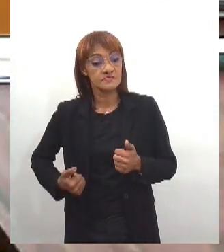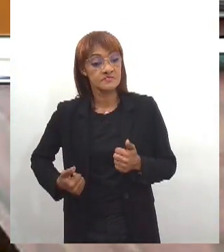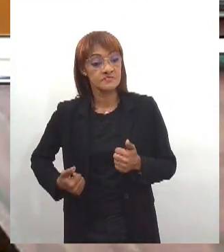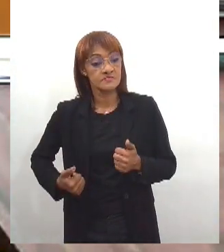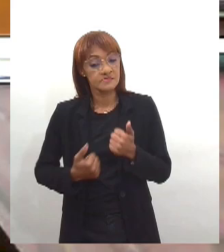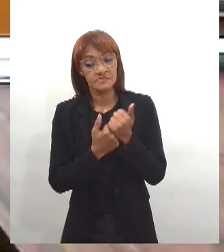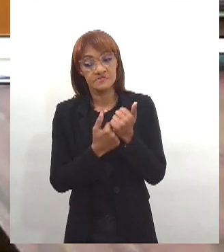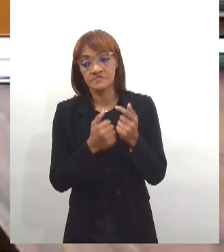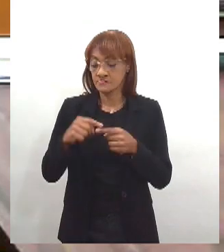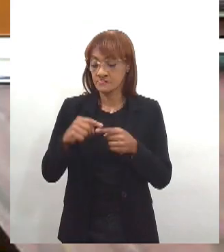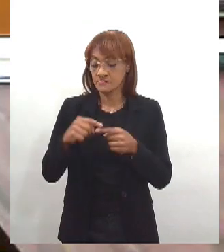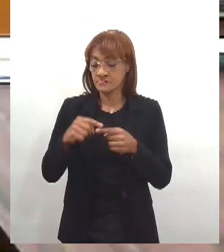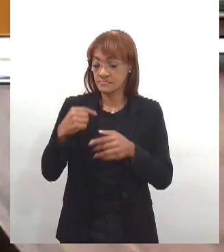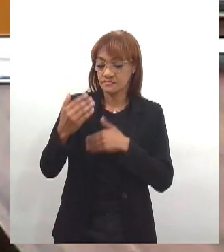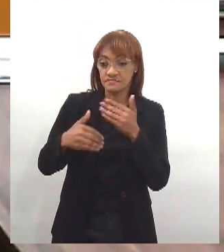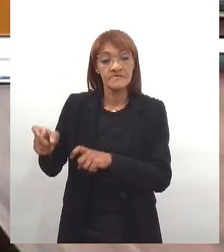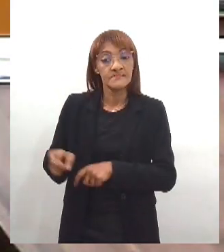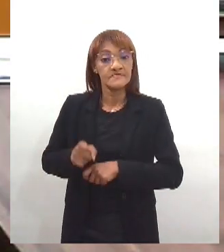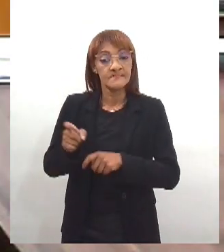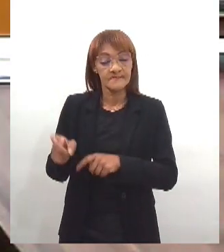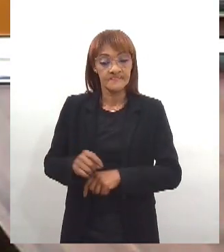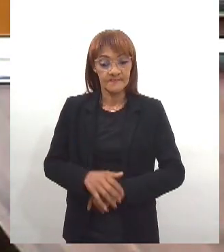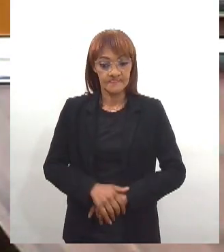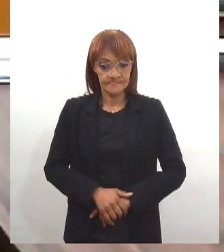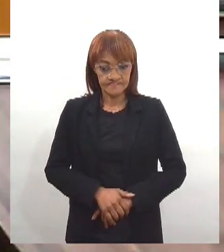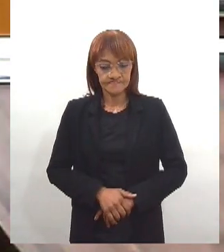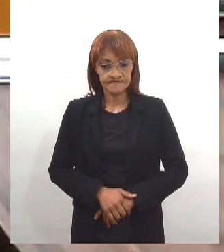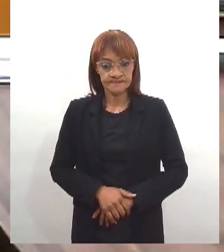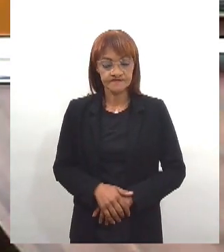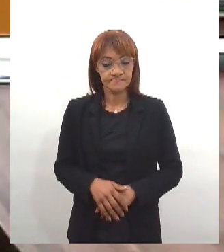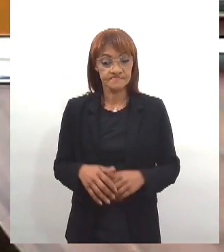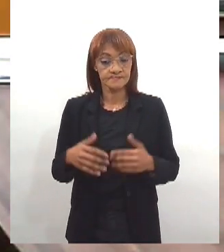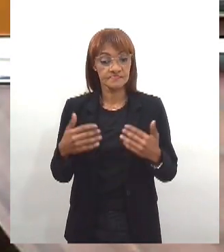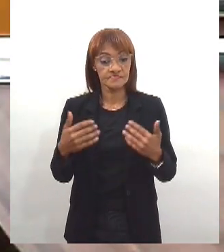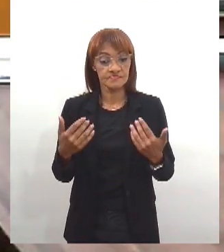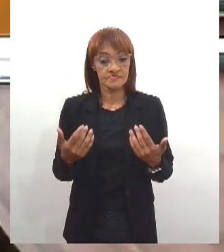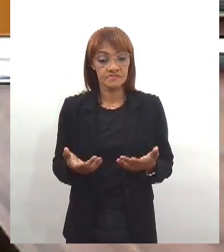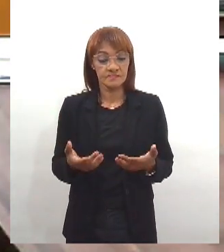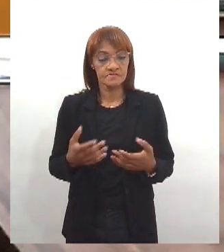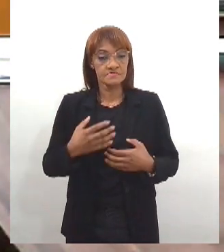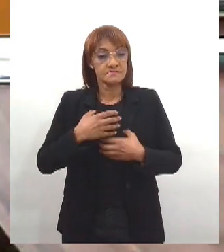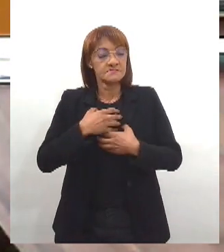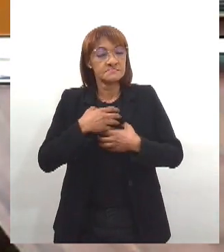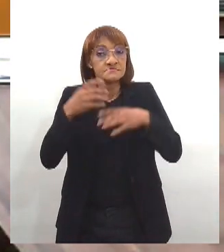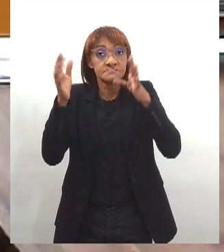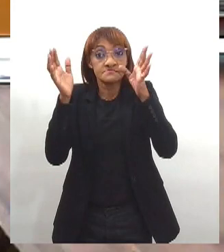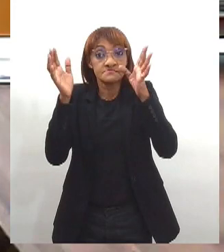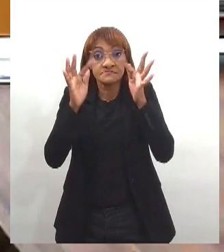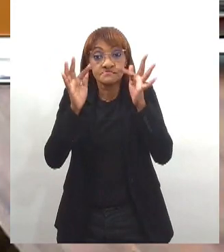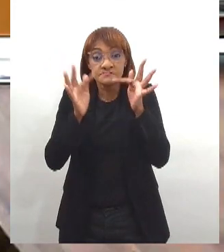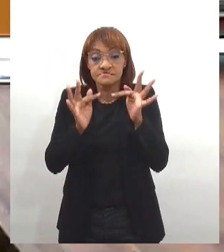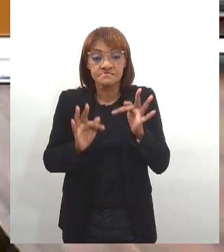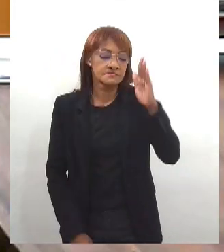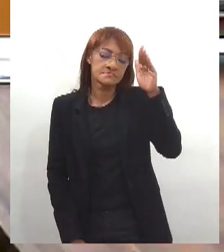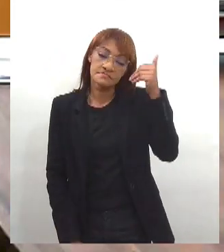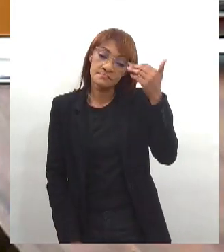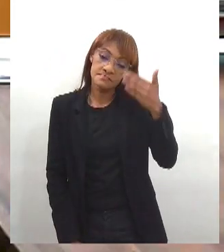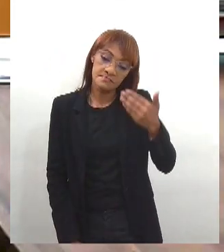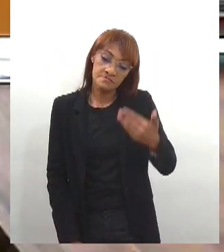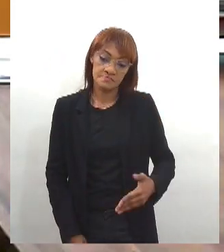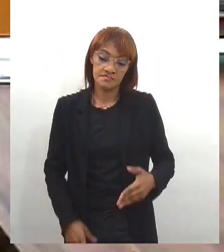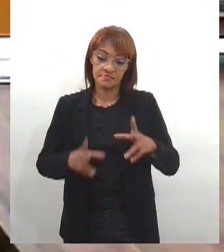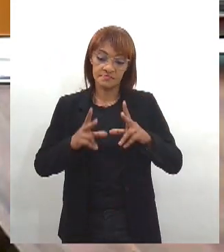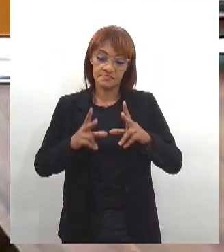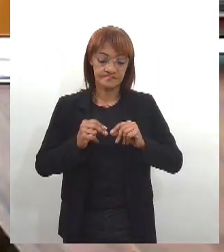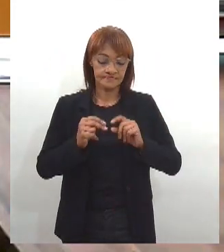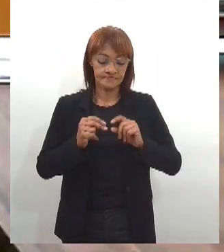agricultura sergipana brasileira, né. Então, nós nos sentimos muito honrados com essa possibilidade de termos essa sessão solene nesta